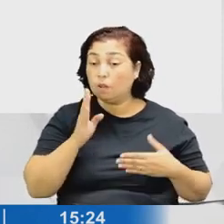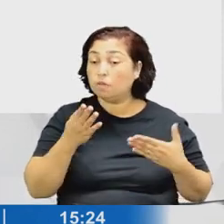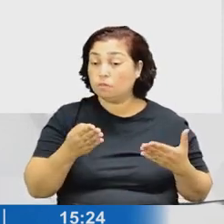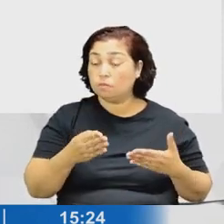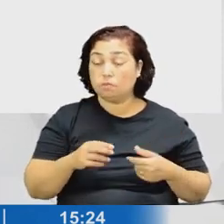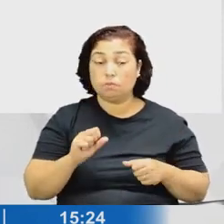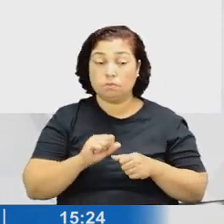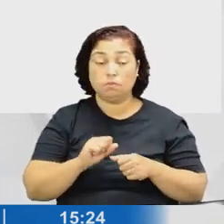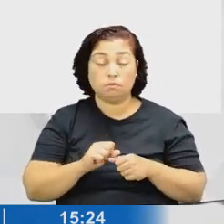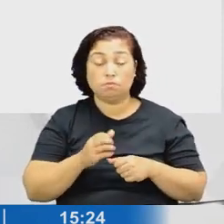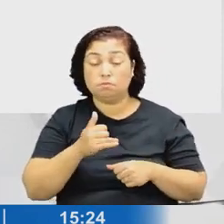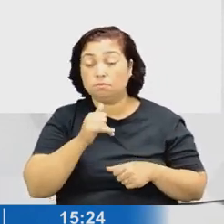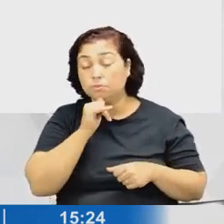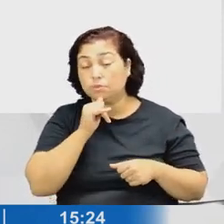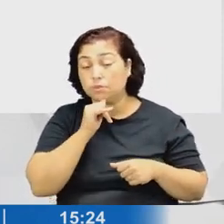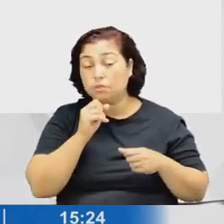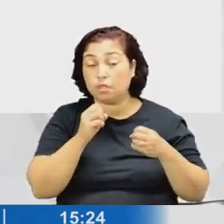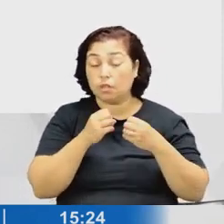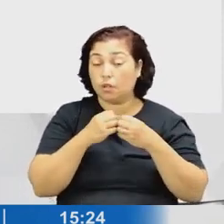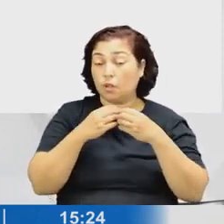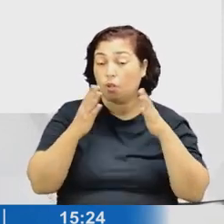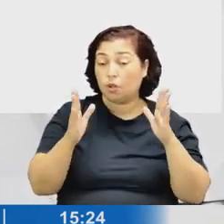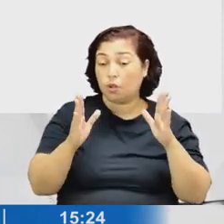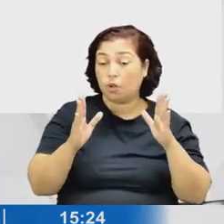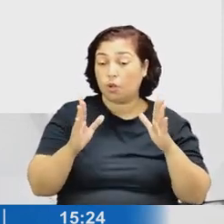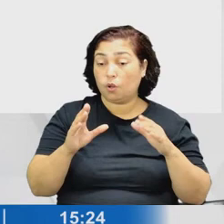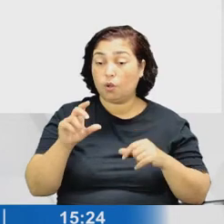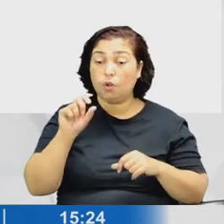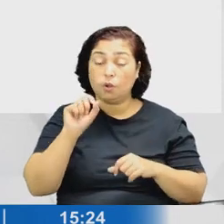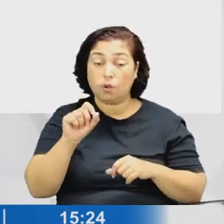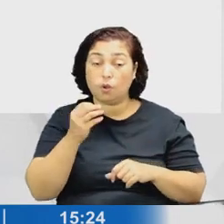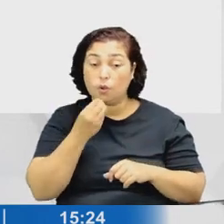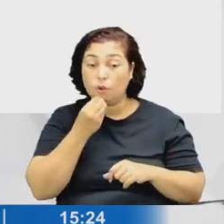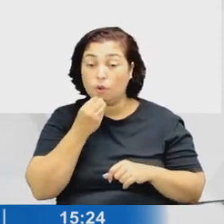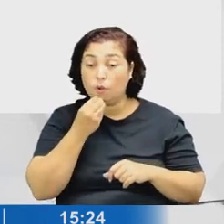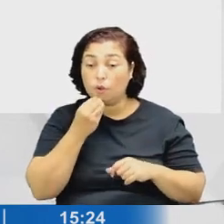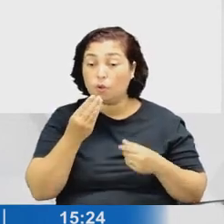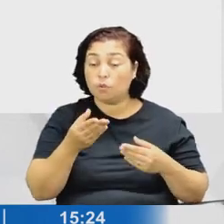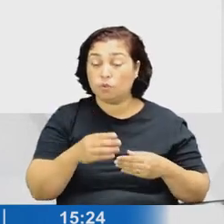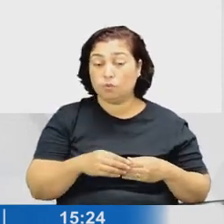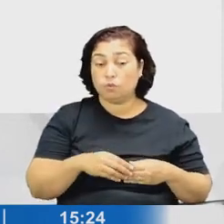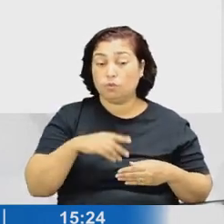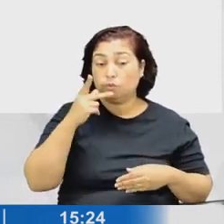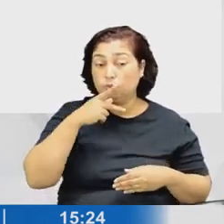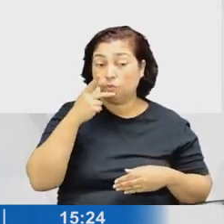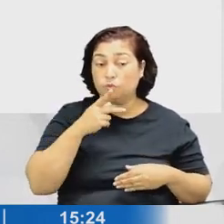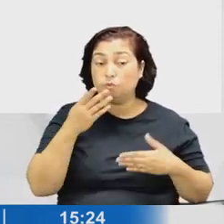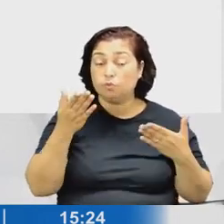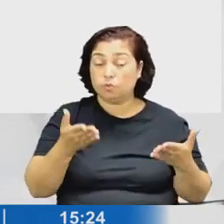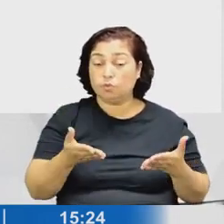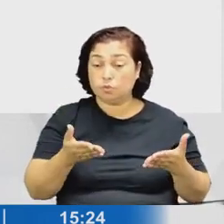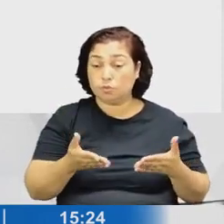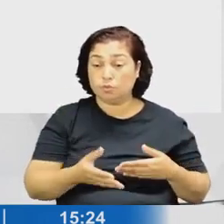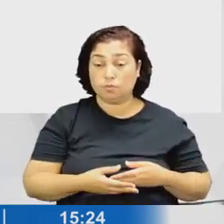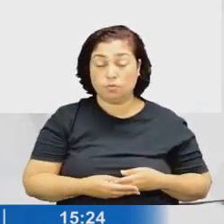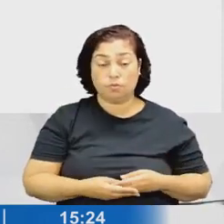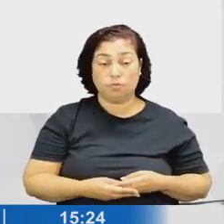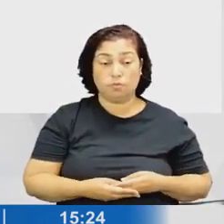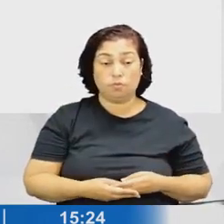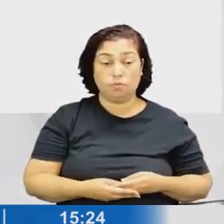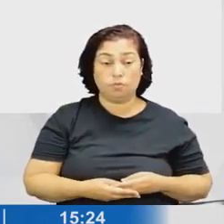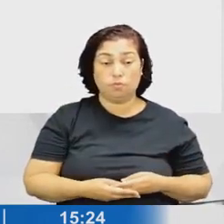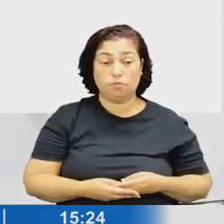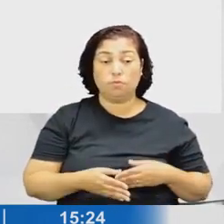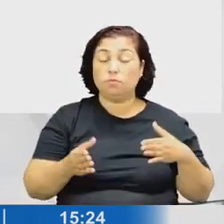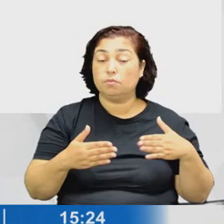uma inauguração veio ali o que qual é a oportunidade que que deveria ser falado além do que ele já tá na cabeça dá essa